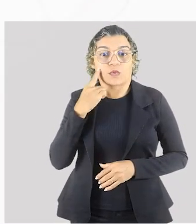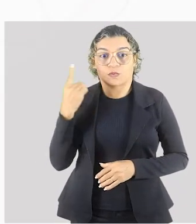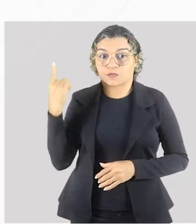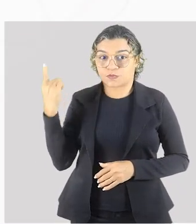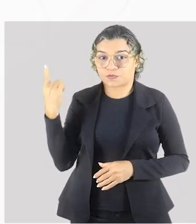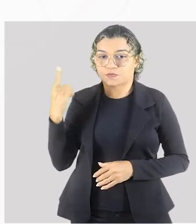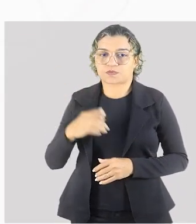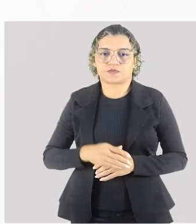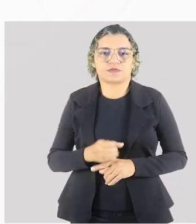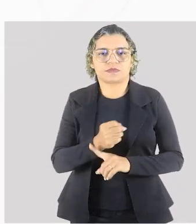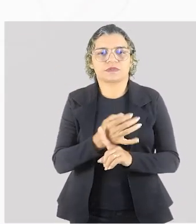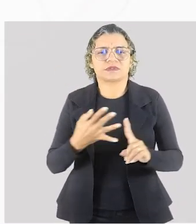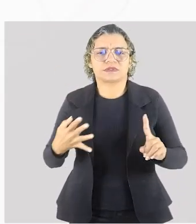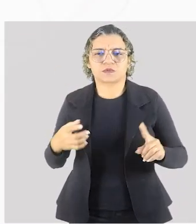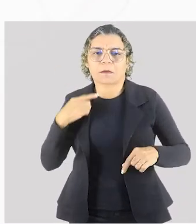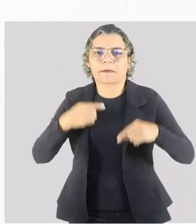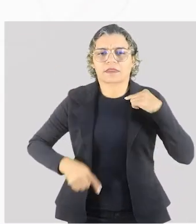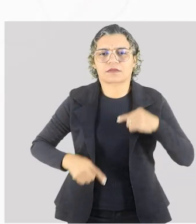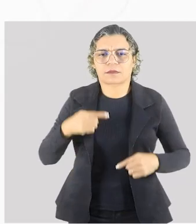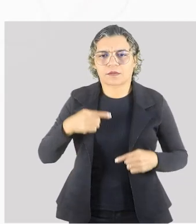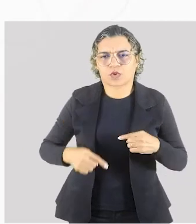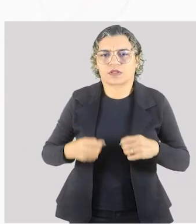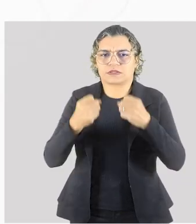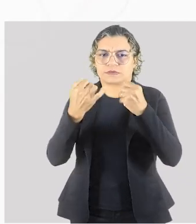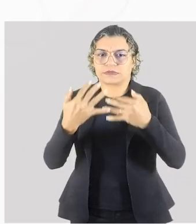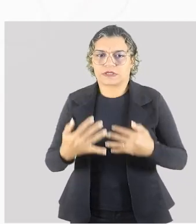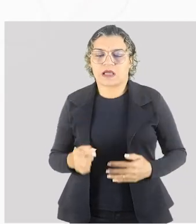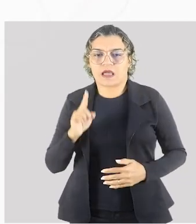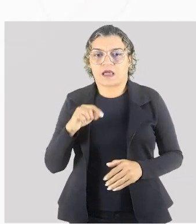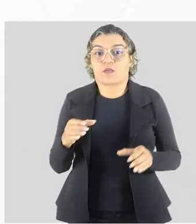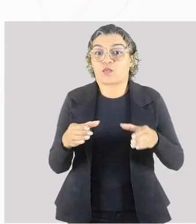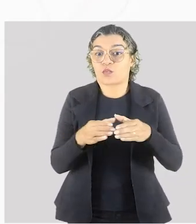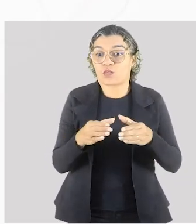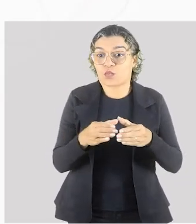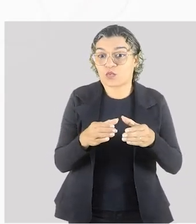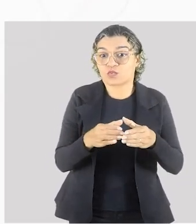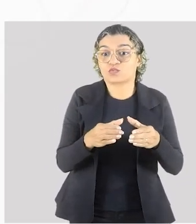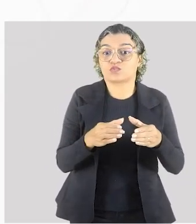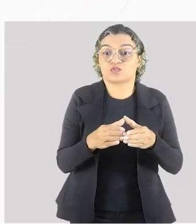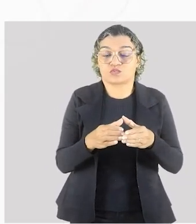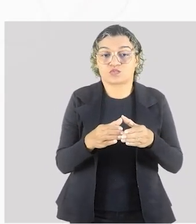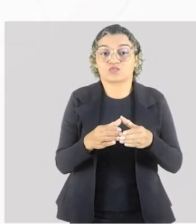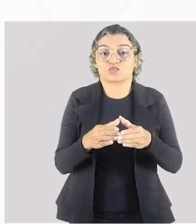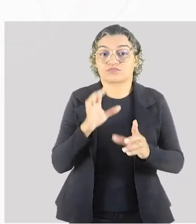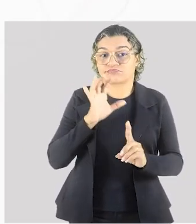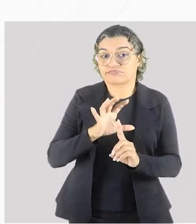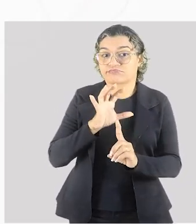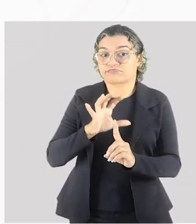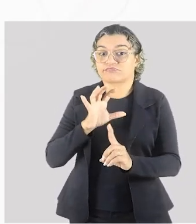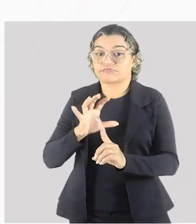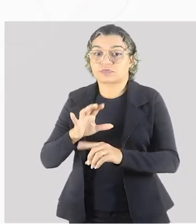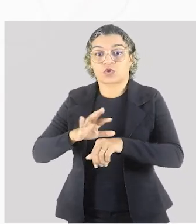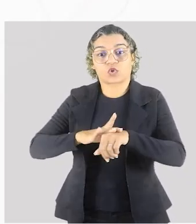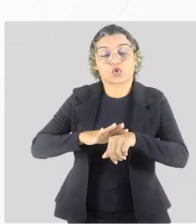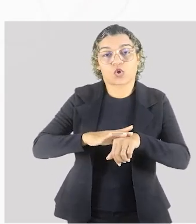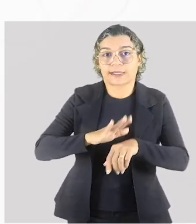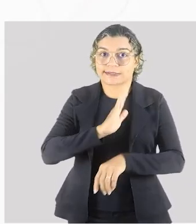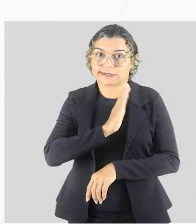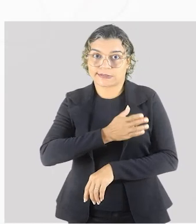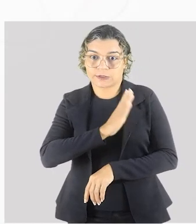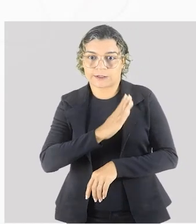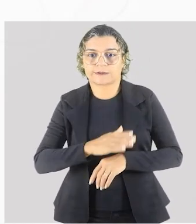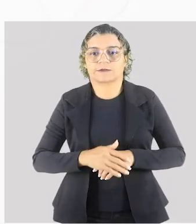metabólica. Tem como definição mais ampla ser um conjunto de condições que aumentam o risco de doenças cardiovasculares.